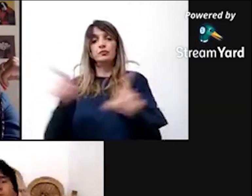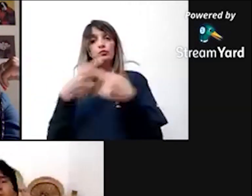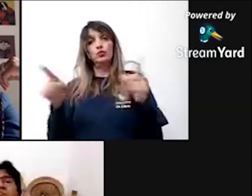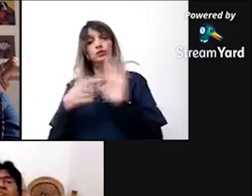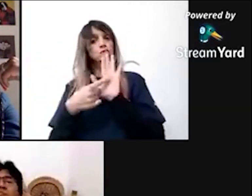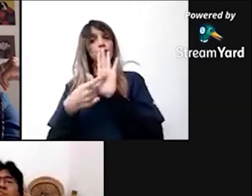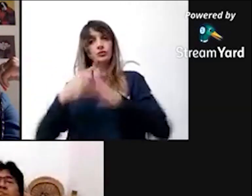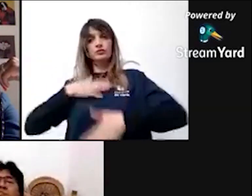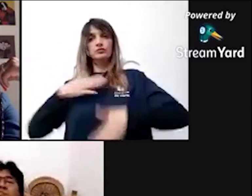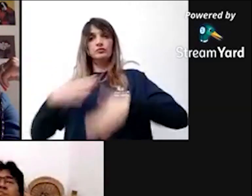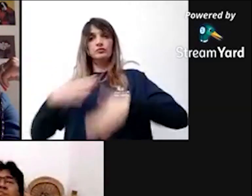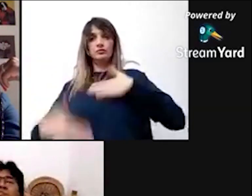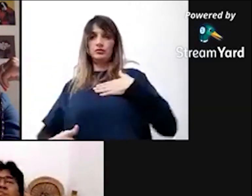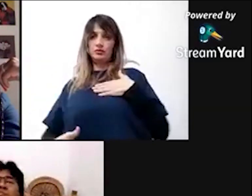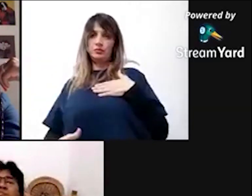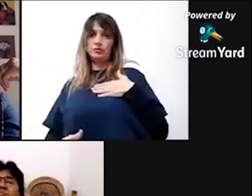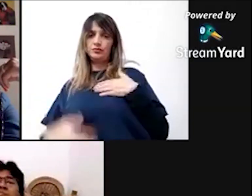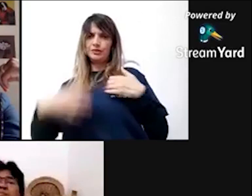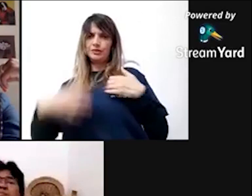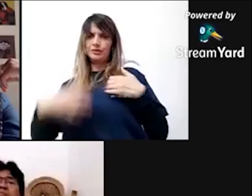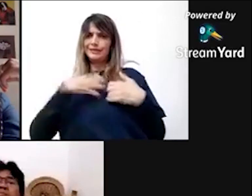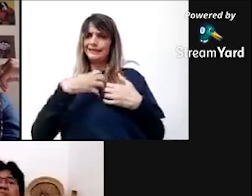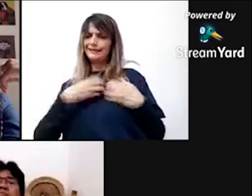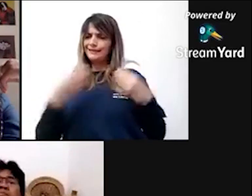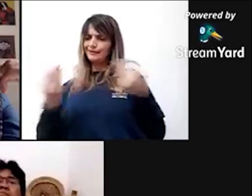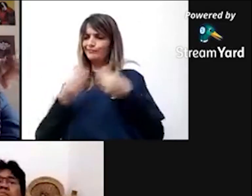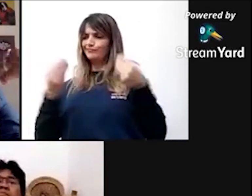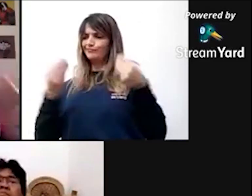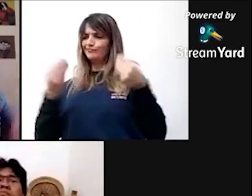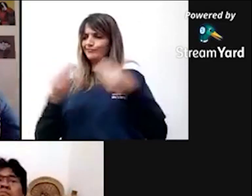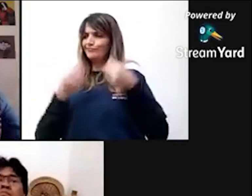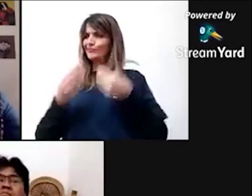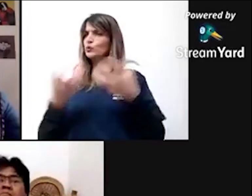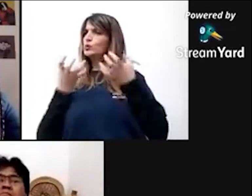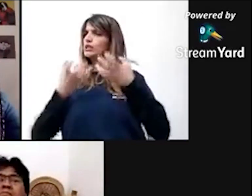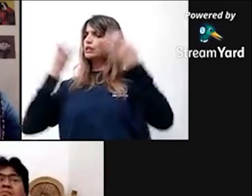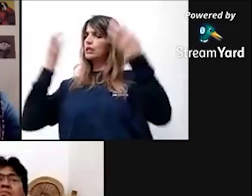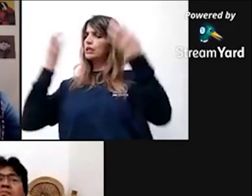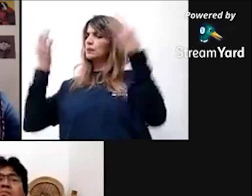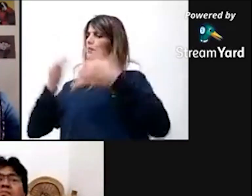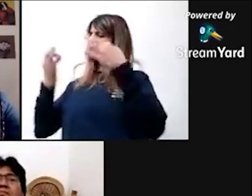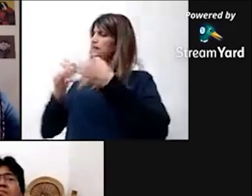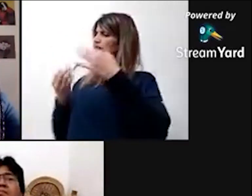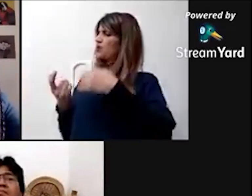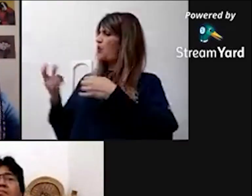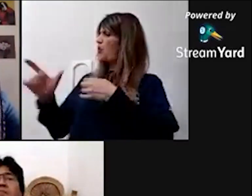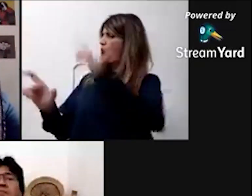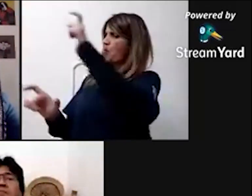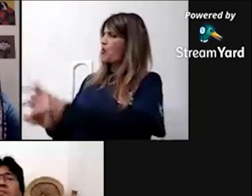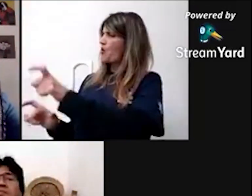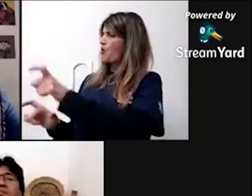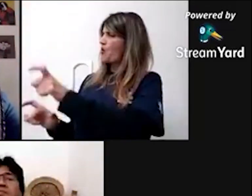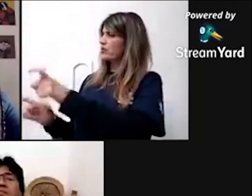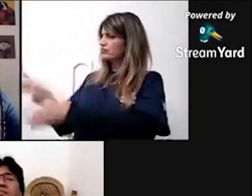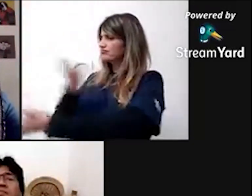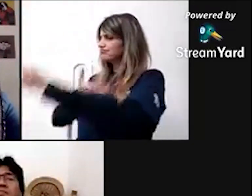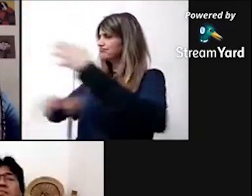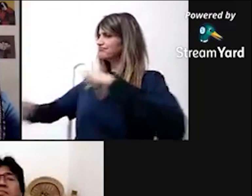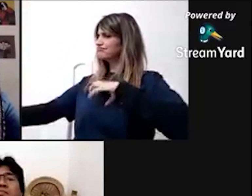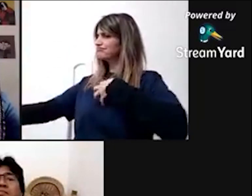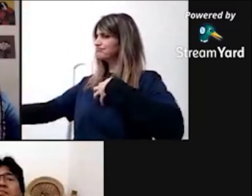seu corpo. Que seus sentidos busquem a perfeição do outro para que as perfeições se